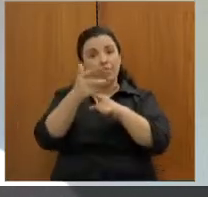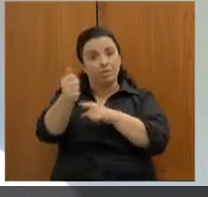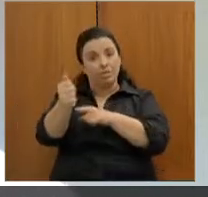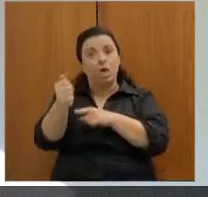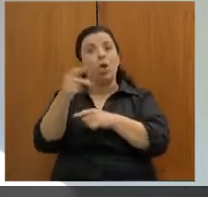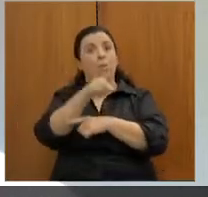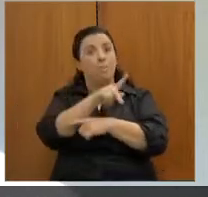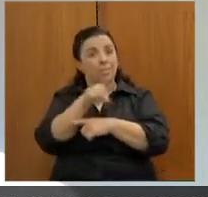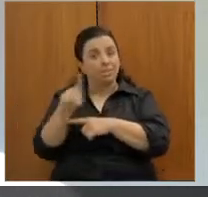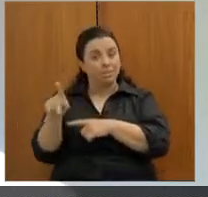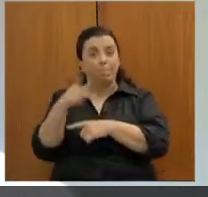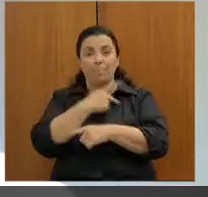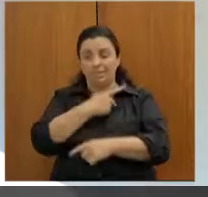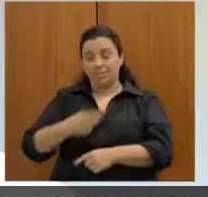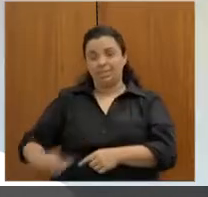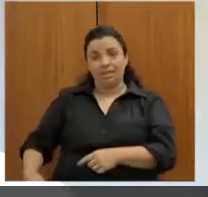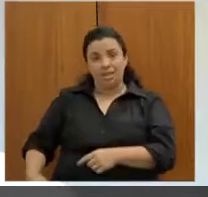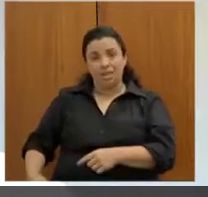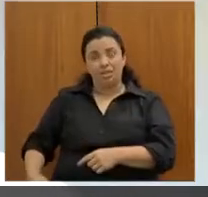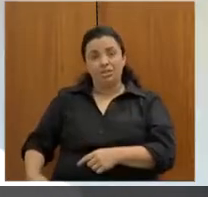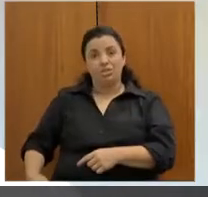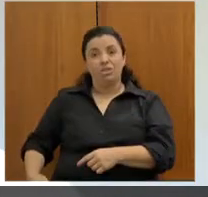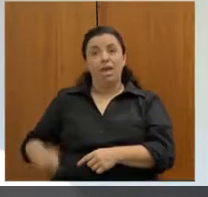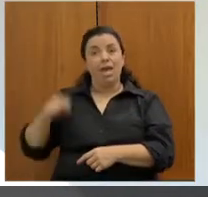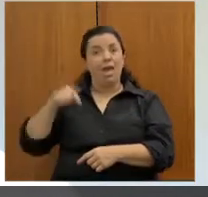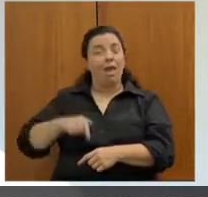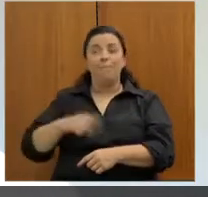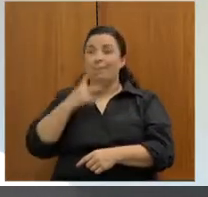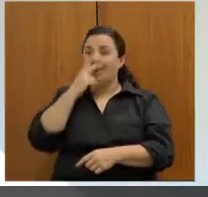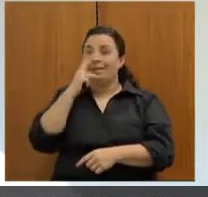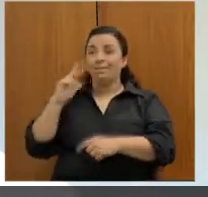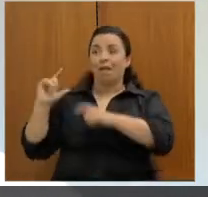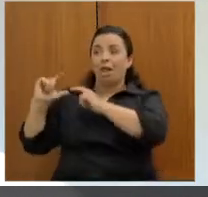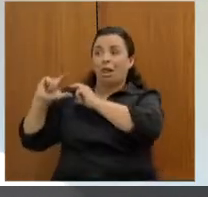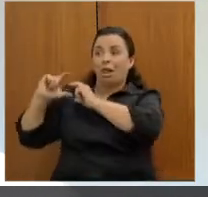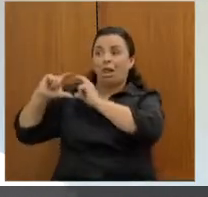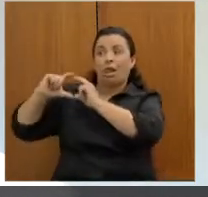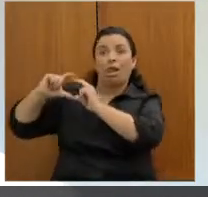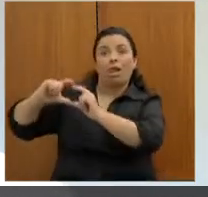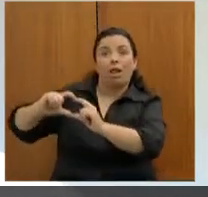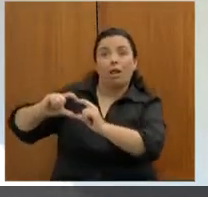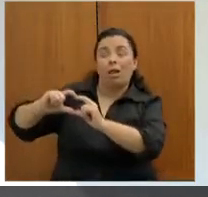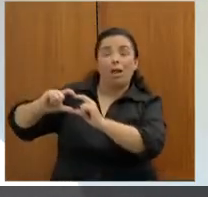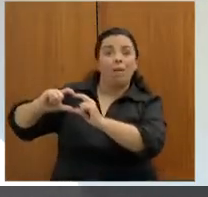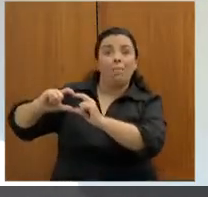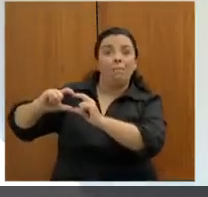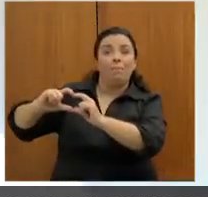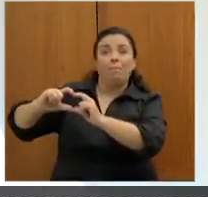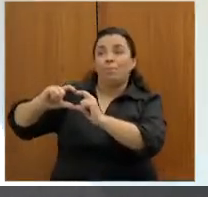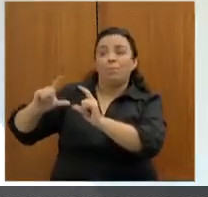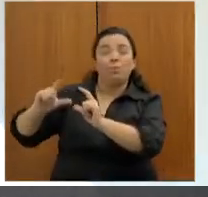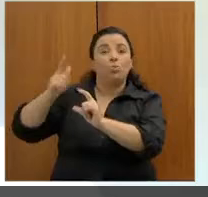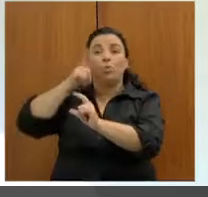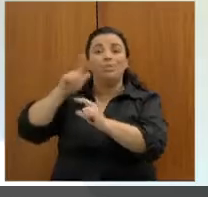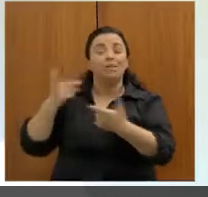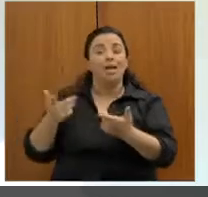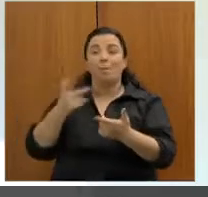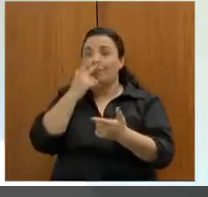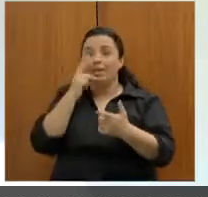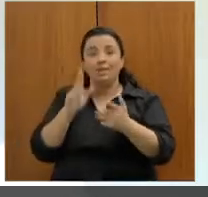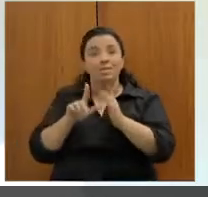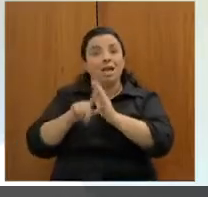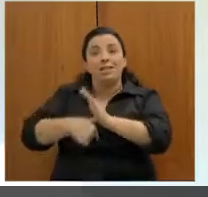hoje a gente ainda no estado de Minas Gerais tem o modelo de governo extremamente tão Liberal é um atraso